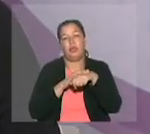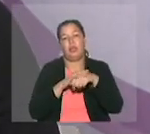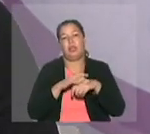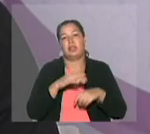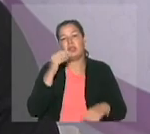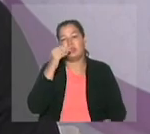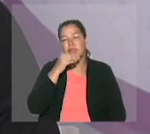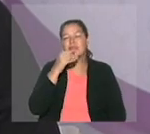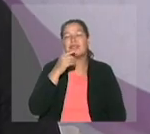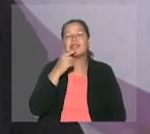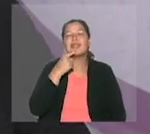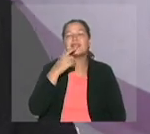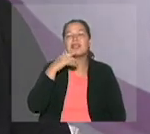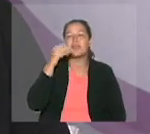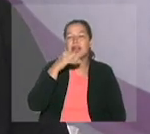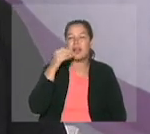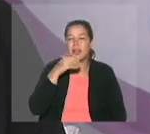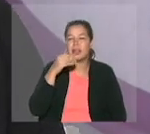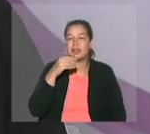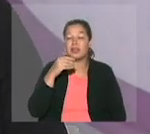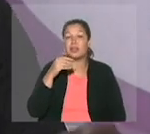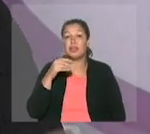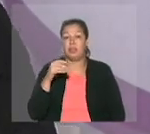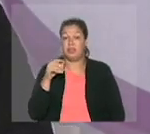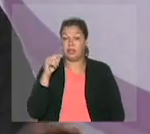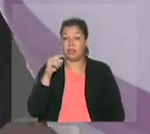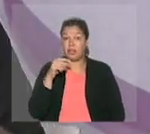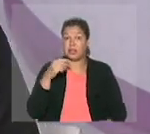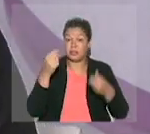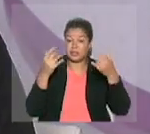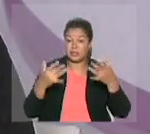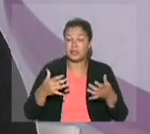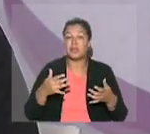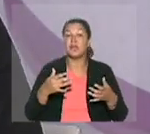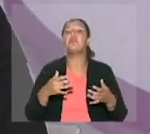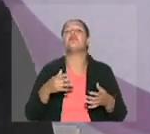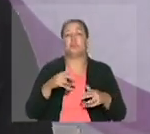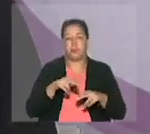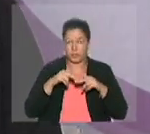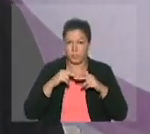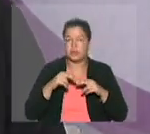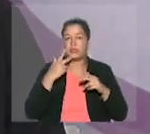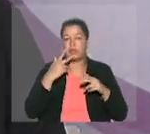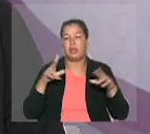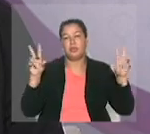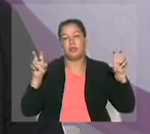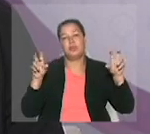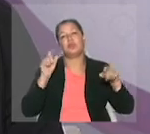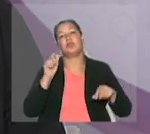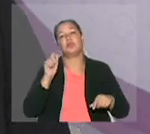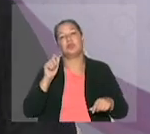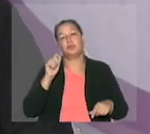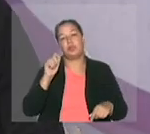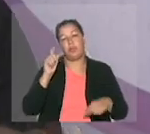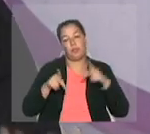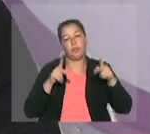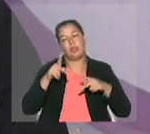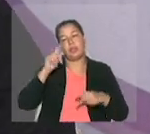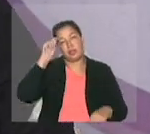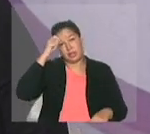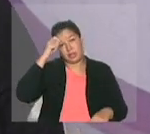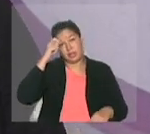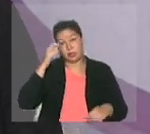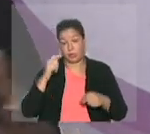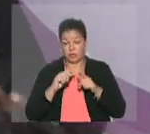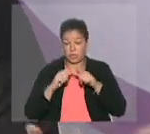falciforme. Por isso que quando se fala de doença falciforme, a gente está falando da população negra. Porque foi